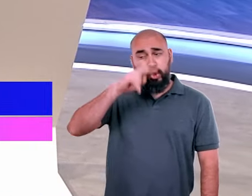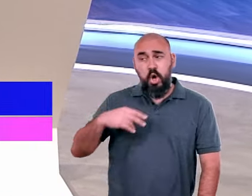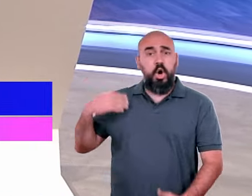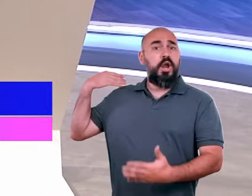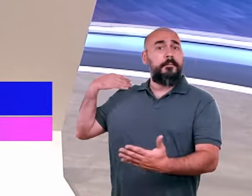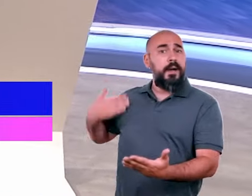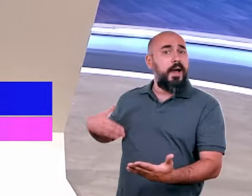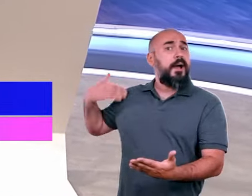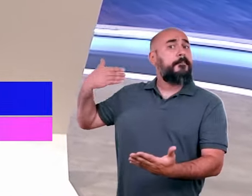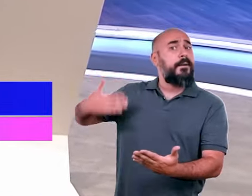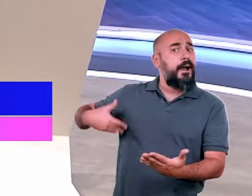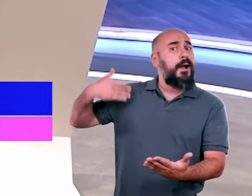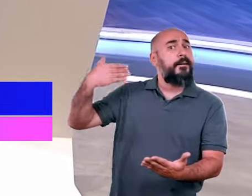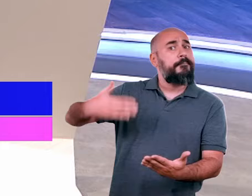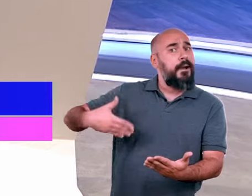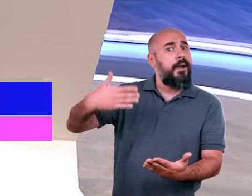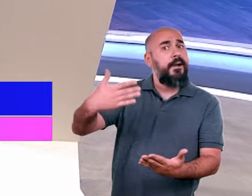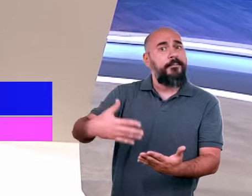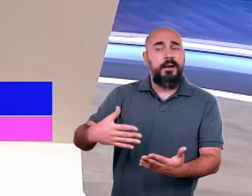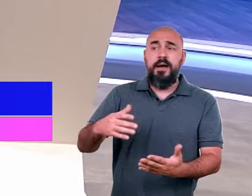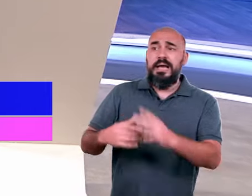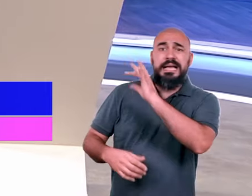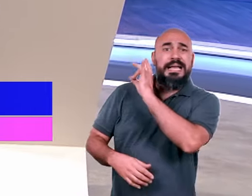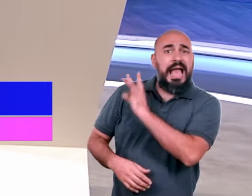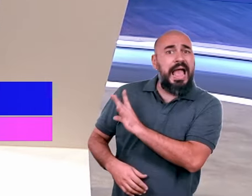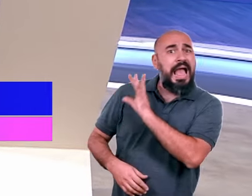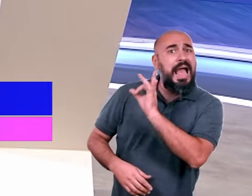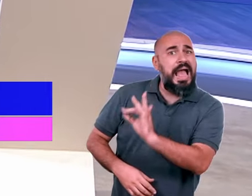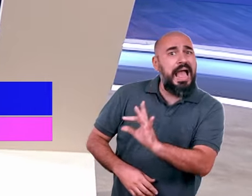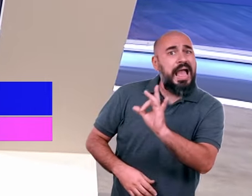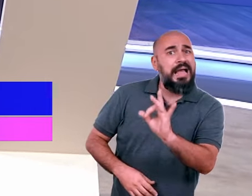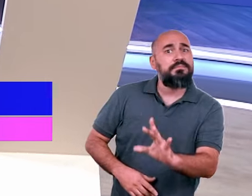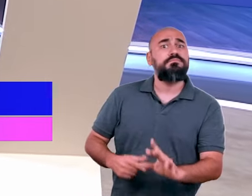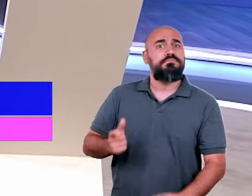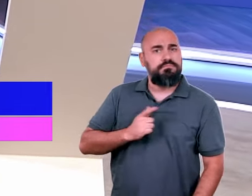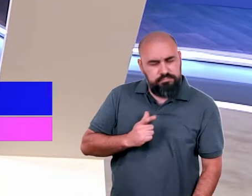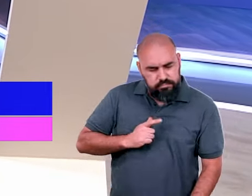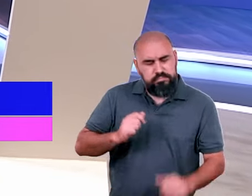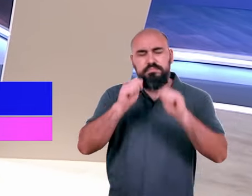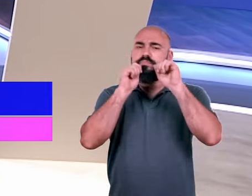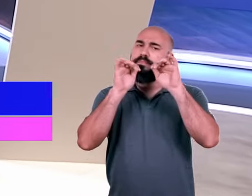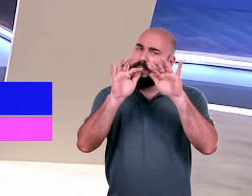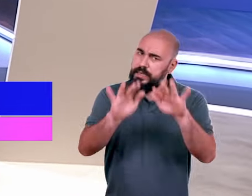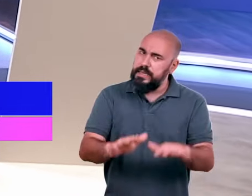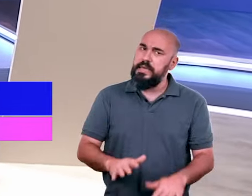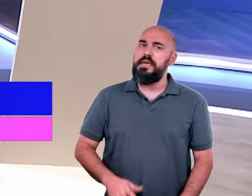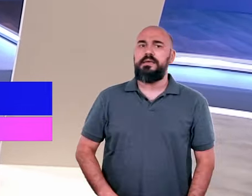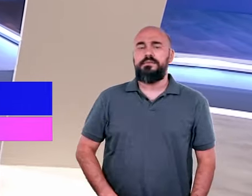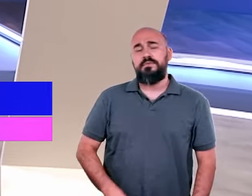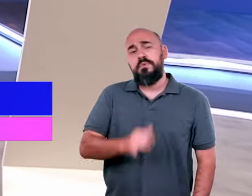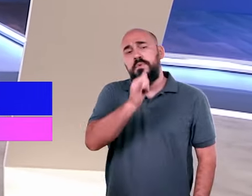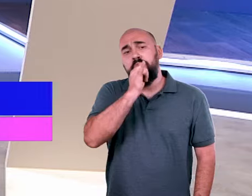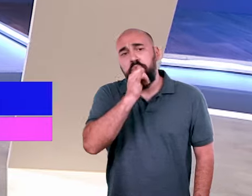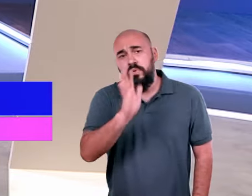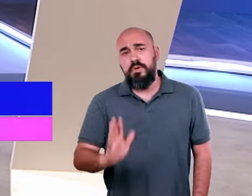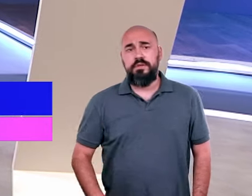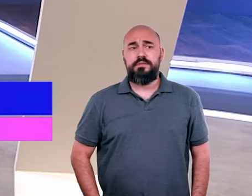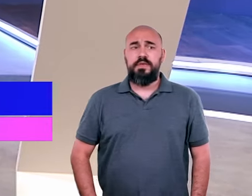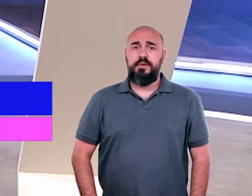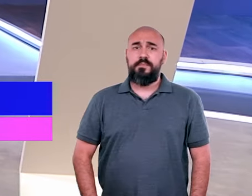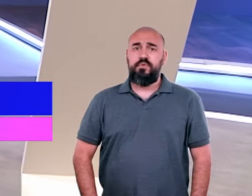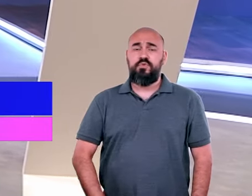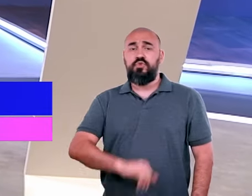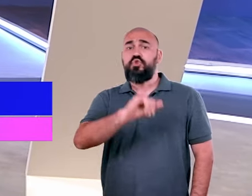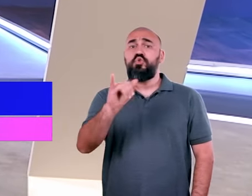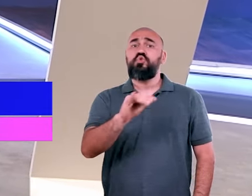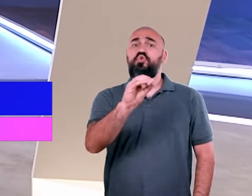cuidado de Deus em cada momento. Ele vai abençoando as pessoas. E eu vejo, por exemplo, nas